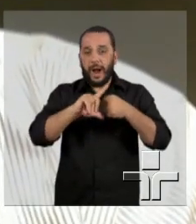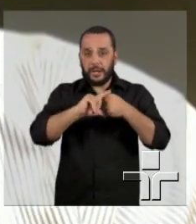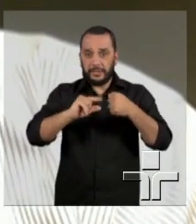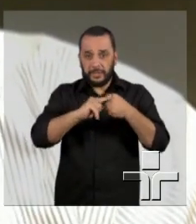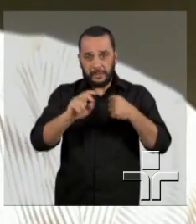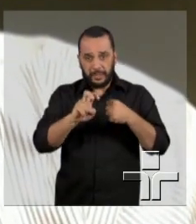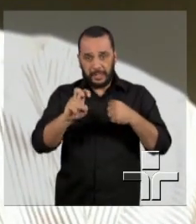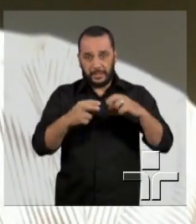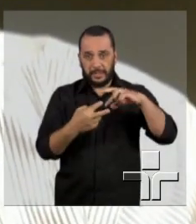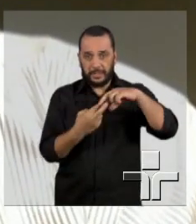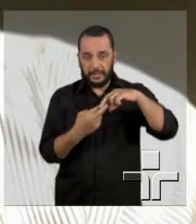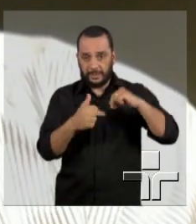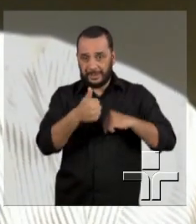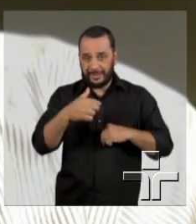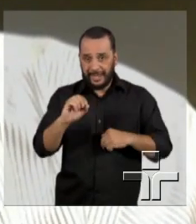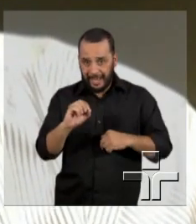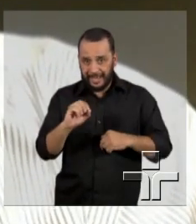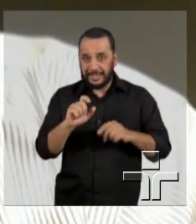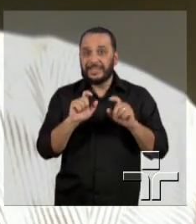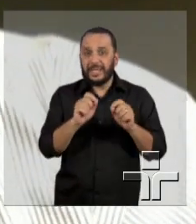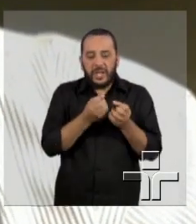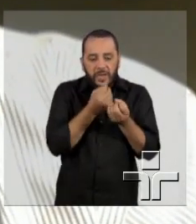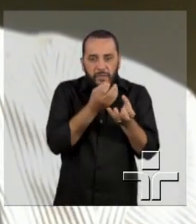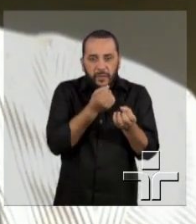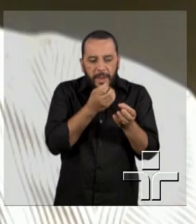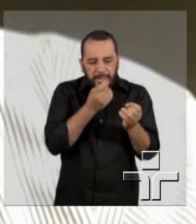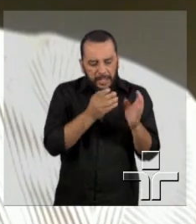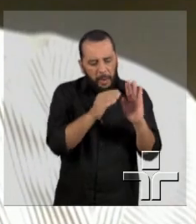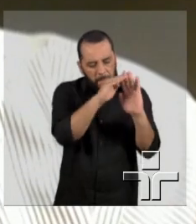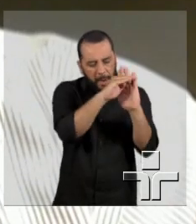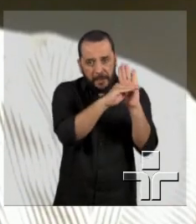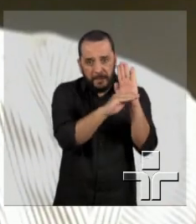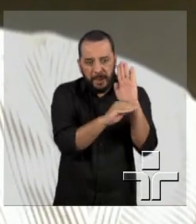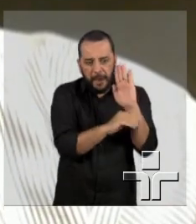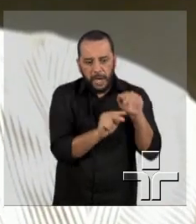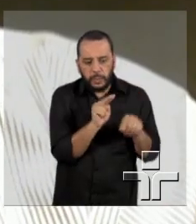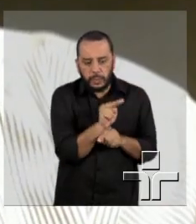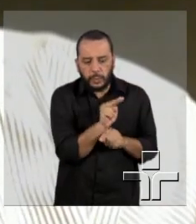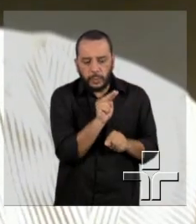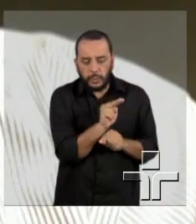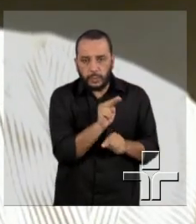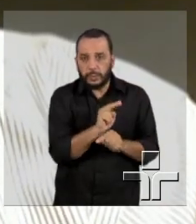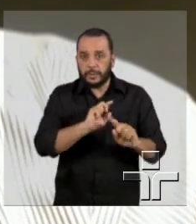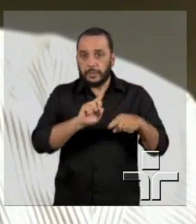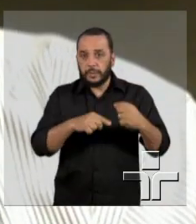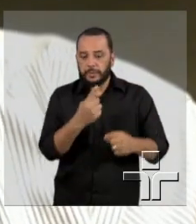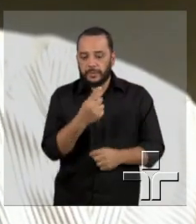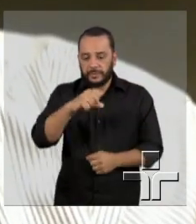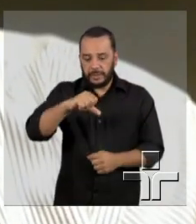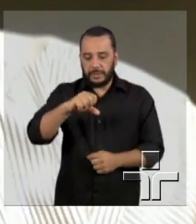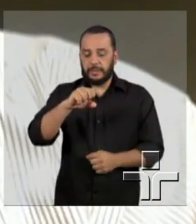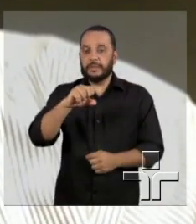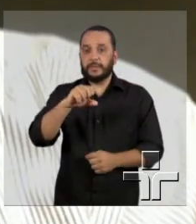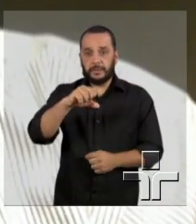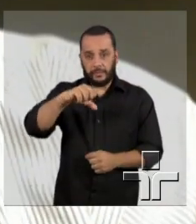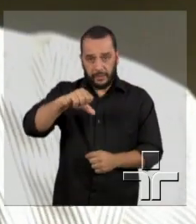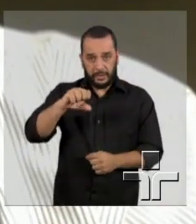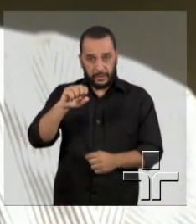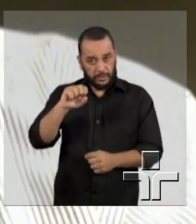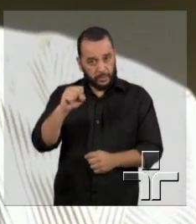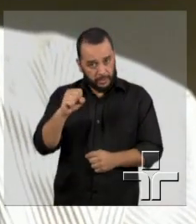da proteção do sigilo dos dados. Depois nós tivemos, em 98, a Lei de Lavagem de